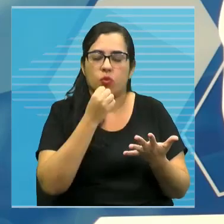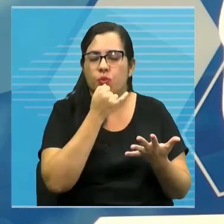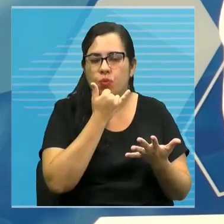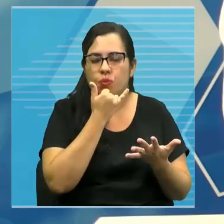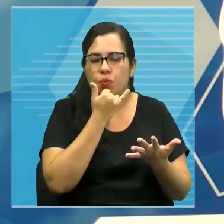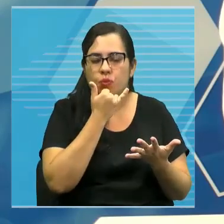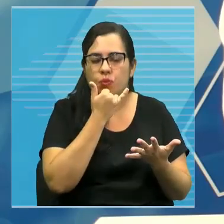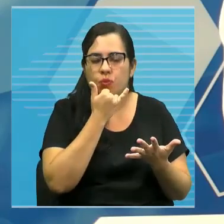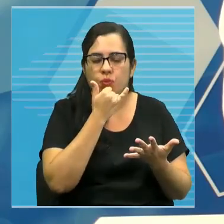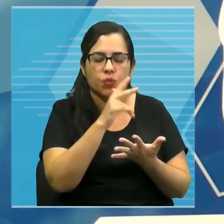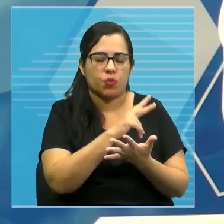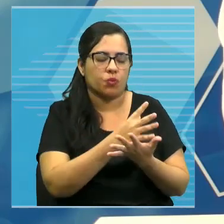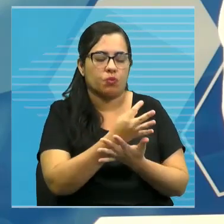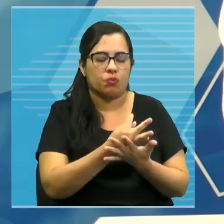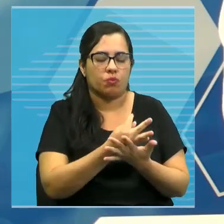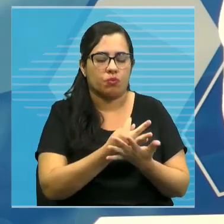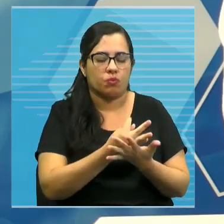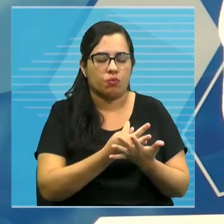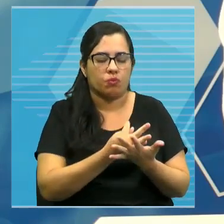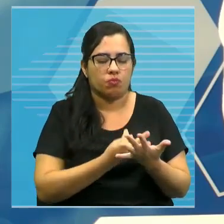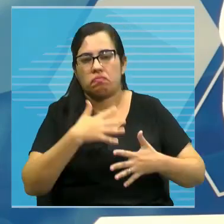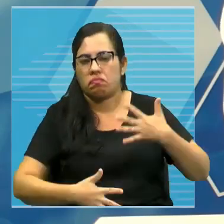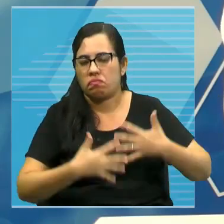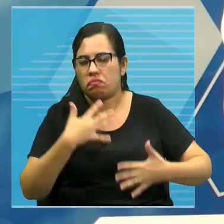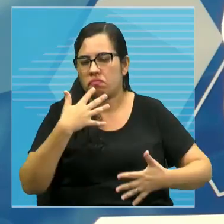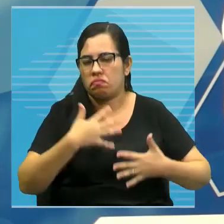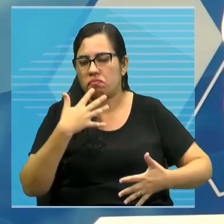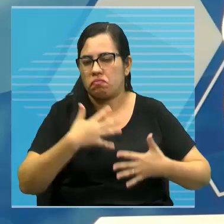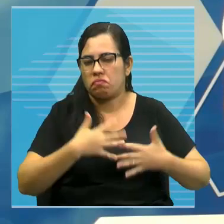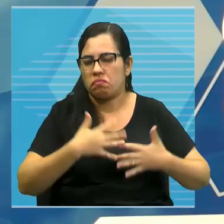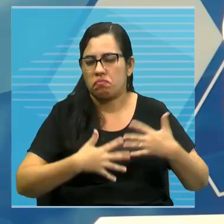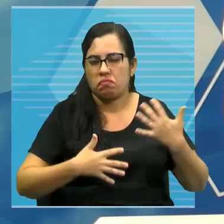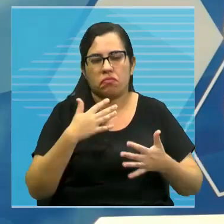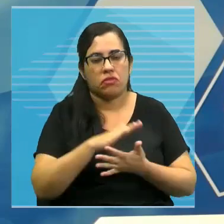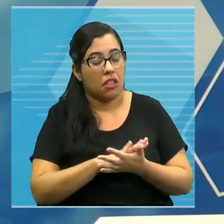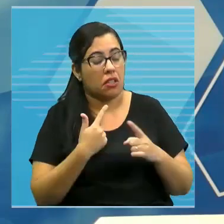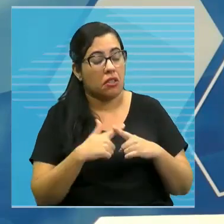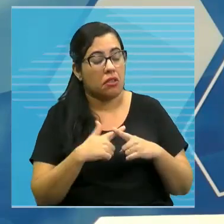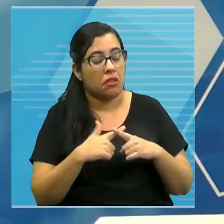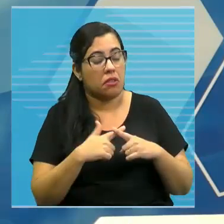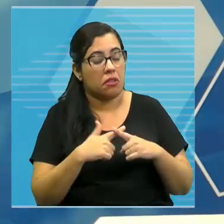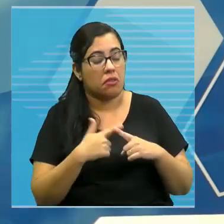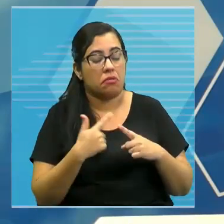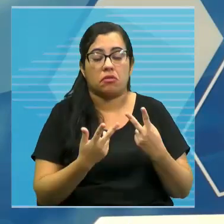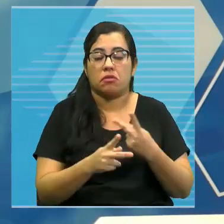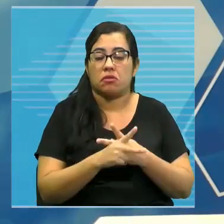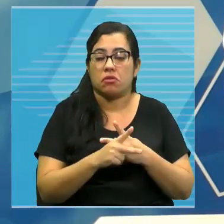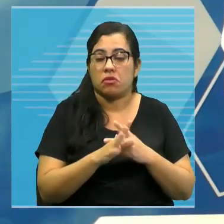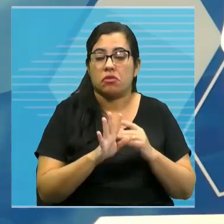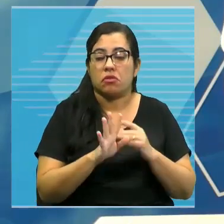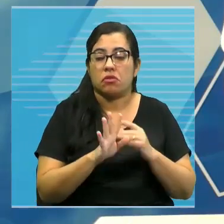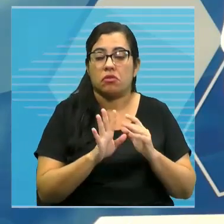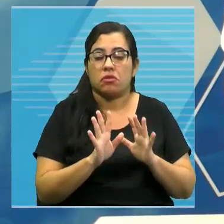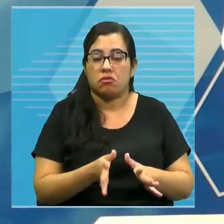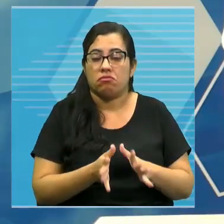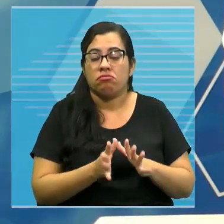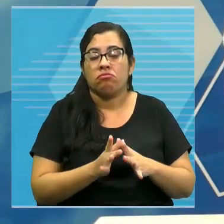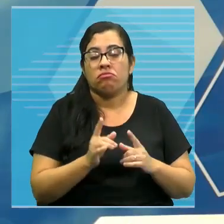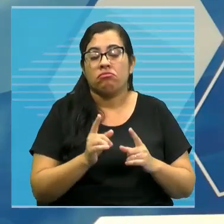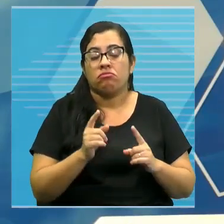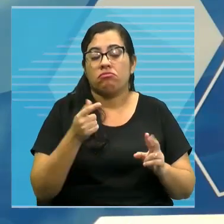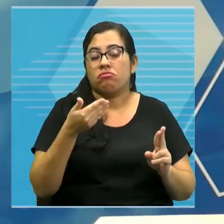na leitura por causa do uso de pronomes né aqui o pronome se refere entendem